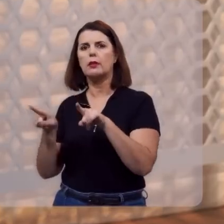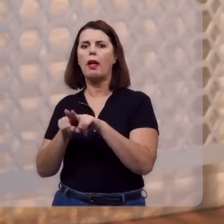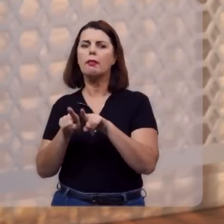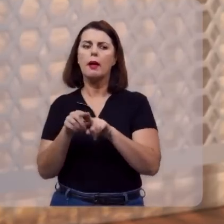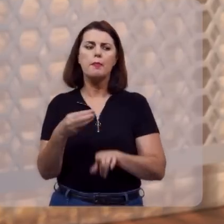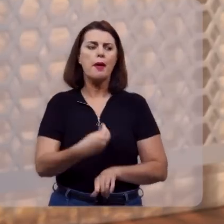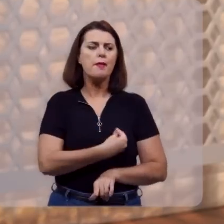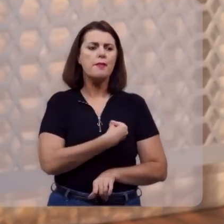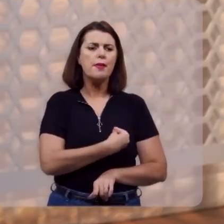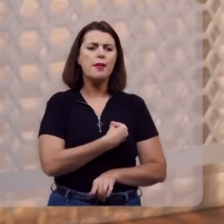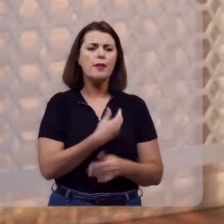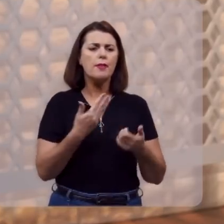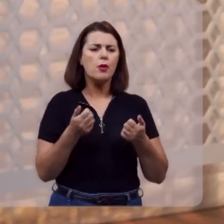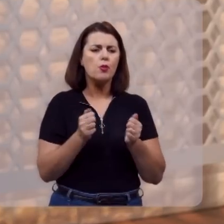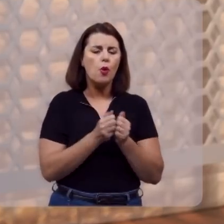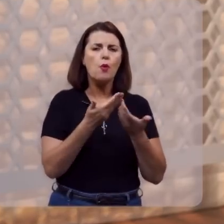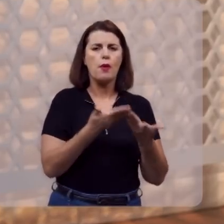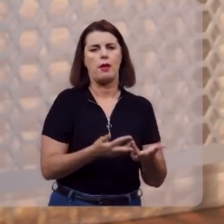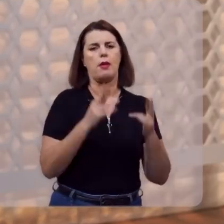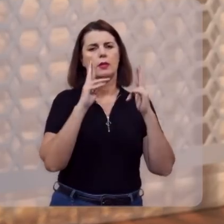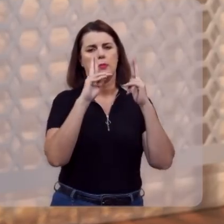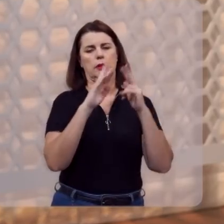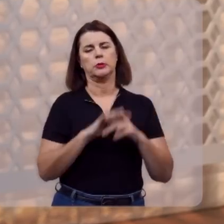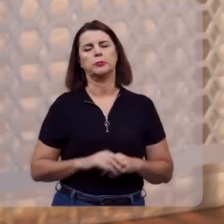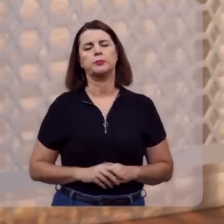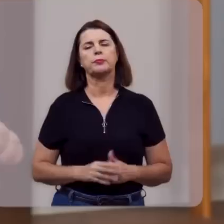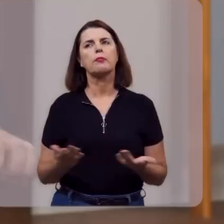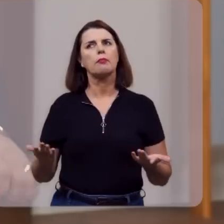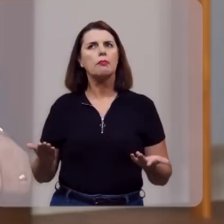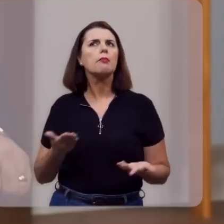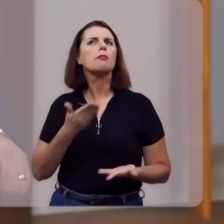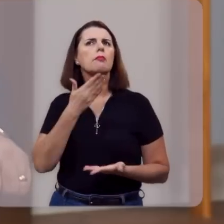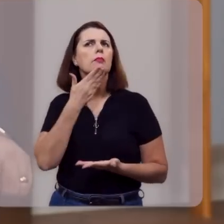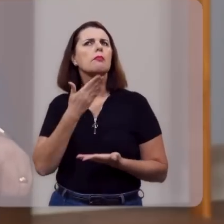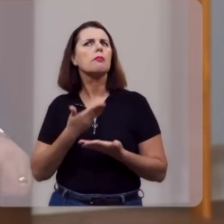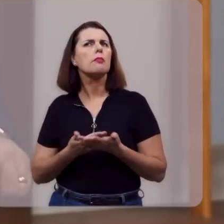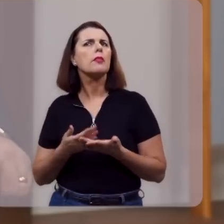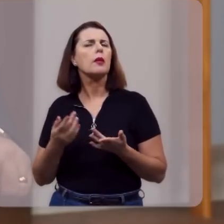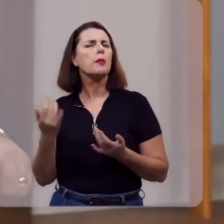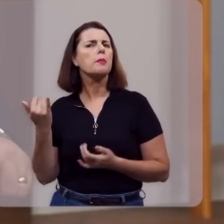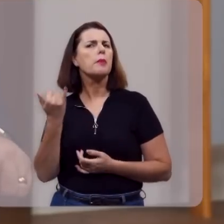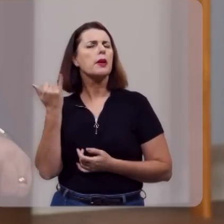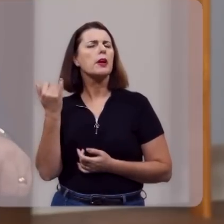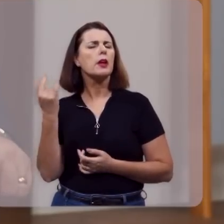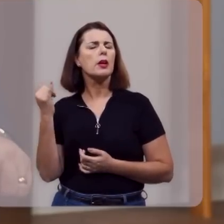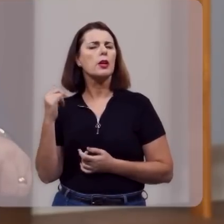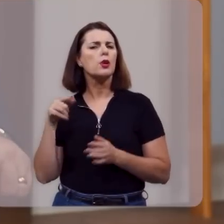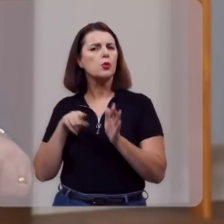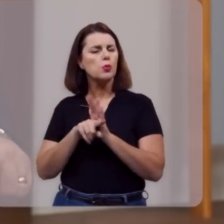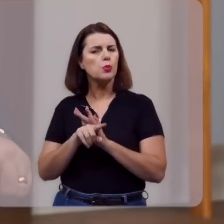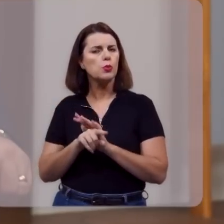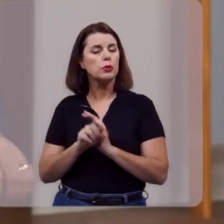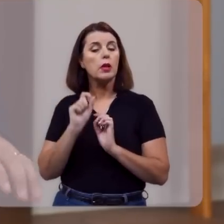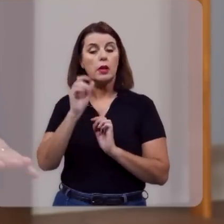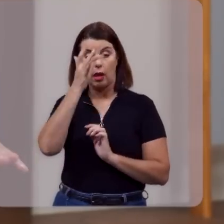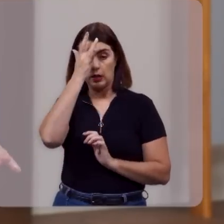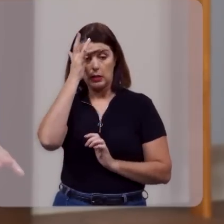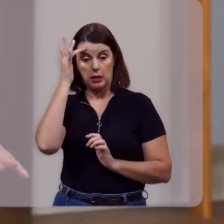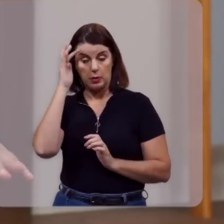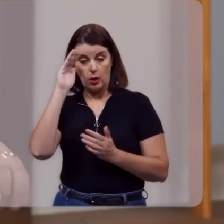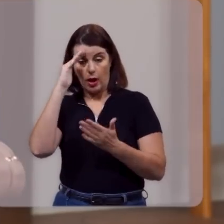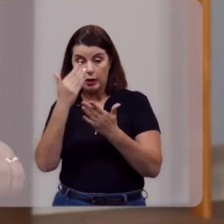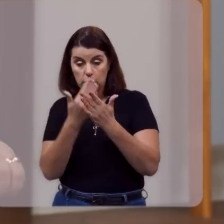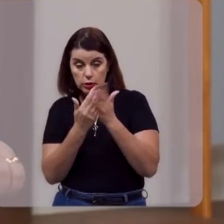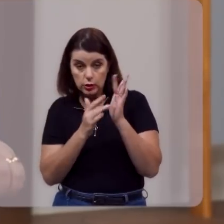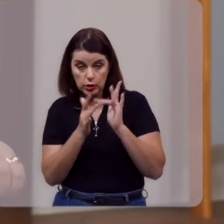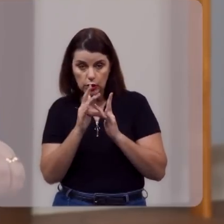mas vivermos a partir dessa esperança. Excelente pergunta. Quem creu em Cristo Jesus foi transformado por ele.